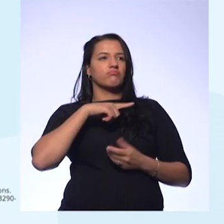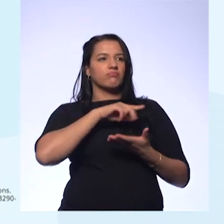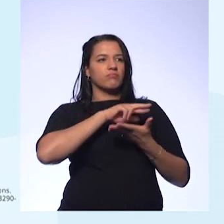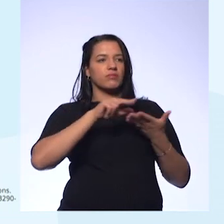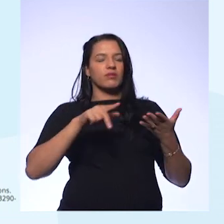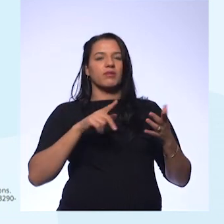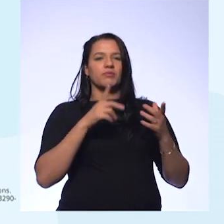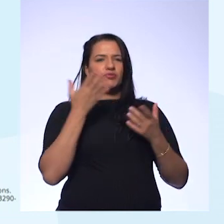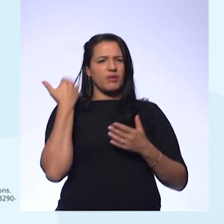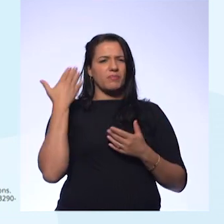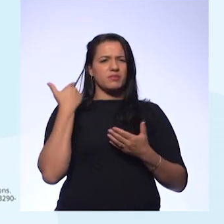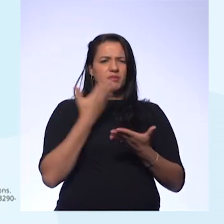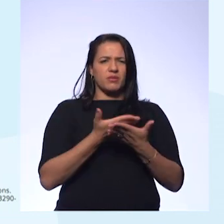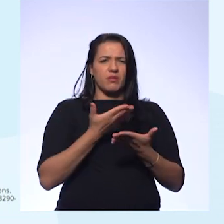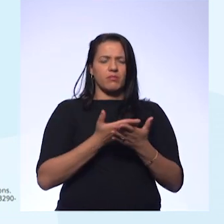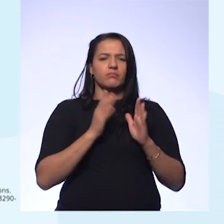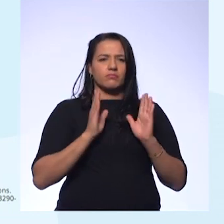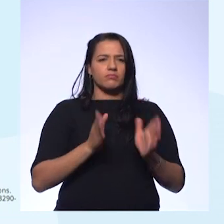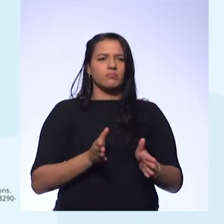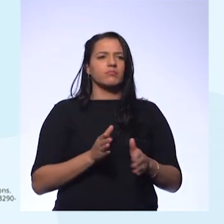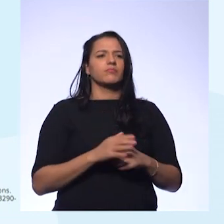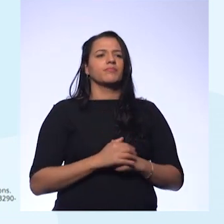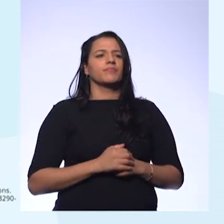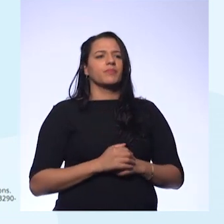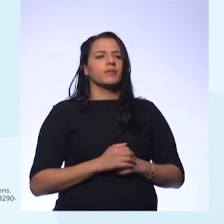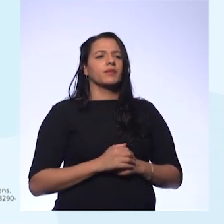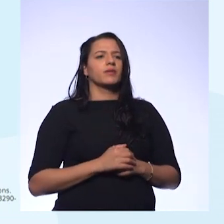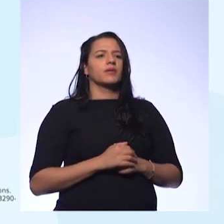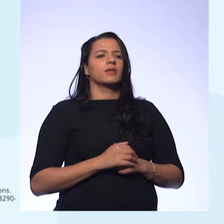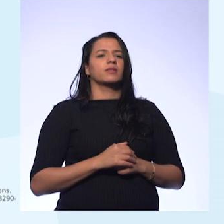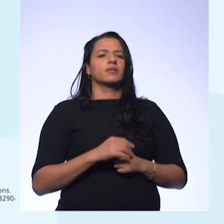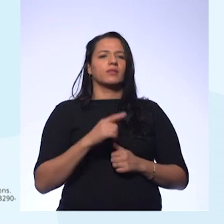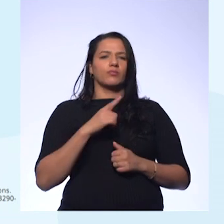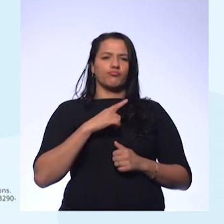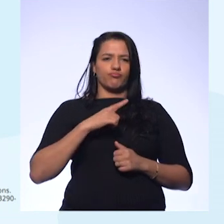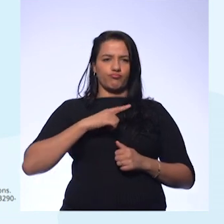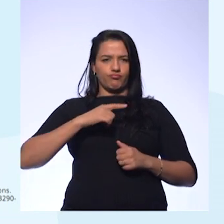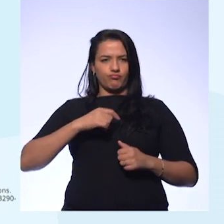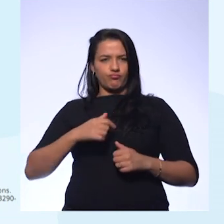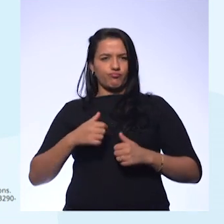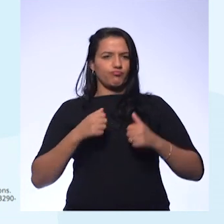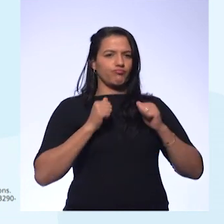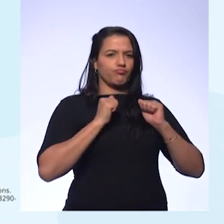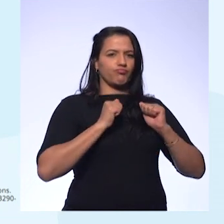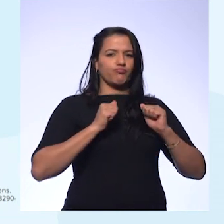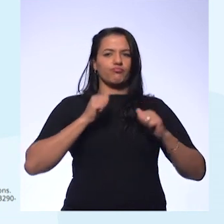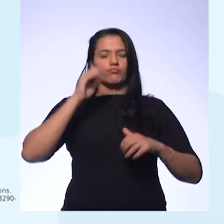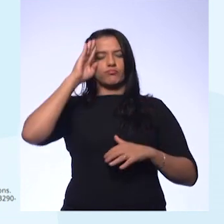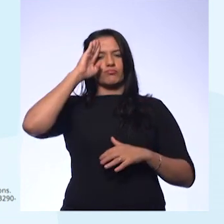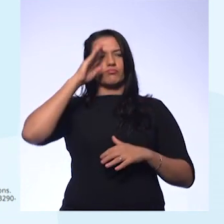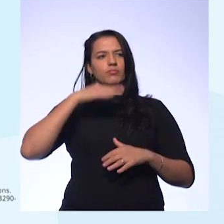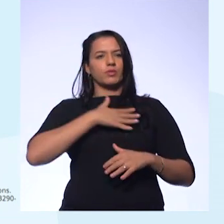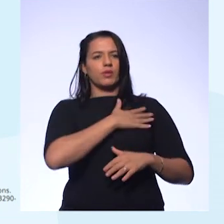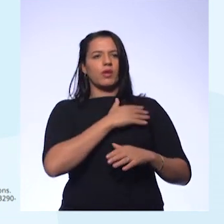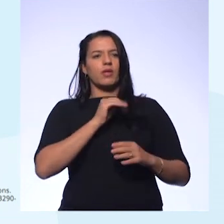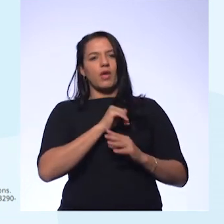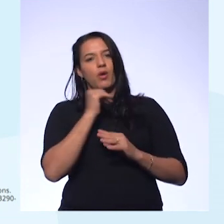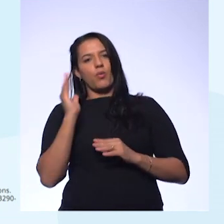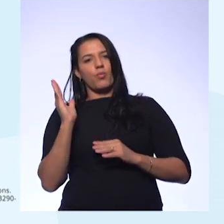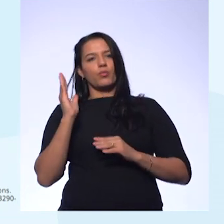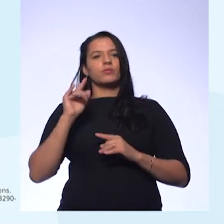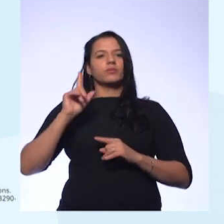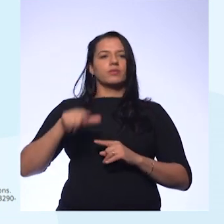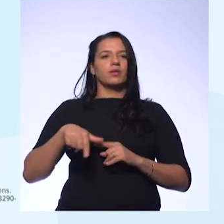aulas anteriores. Então, tem uma correspondência com esses regimes totalitários. E a figura que vocês estão vendo do lado direito é o Luiz